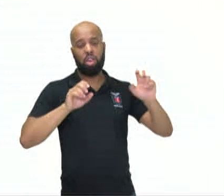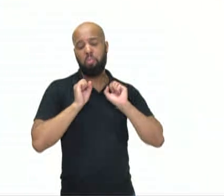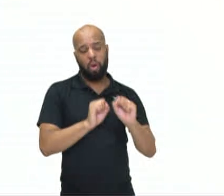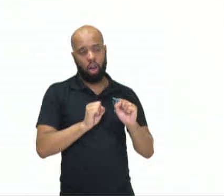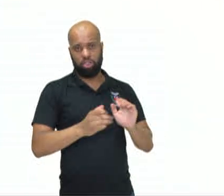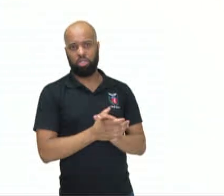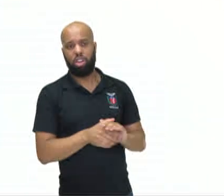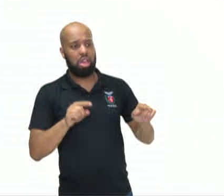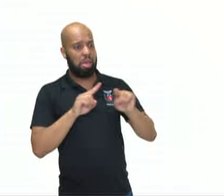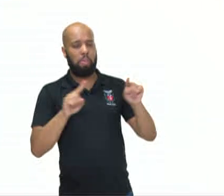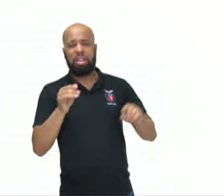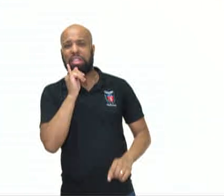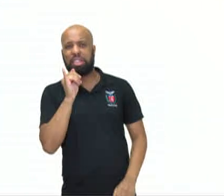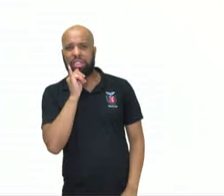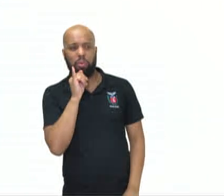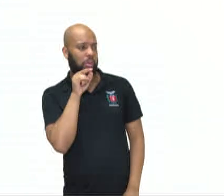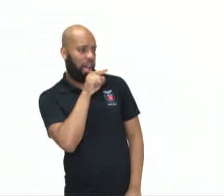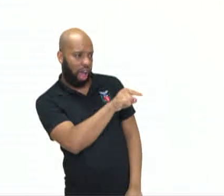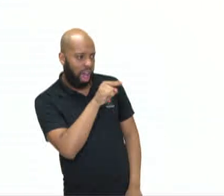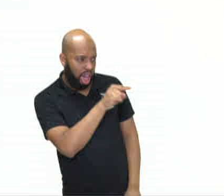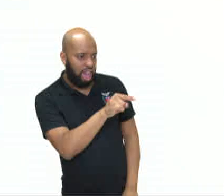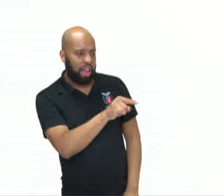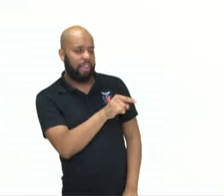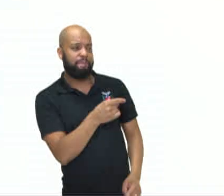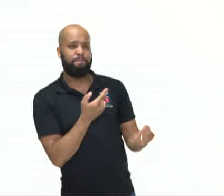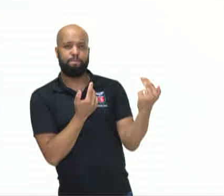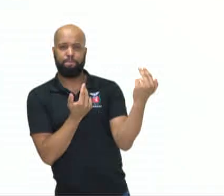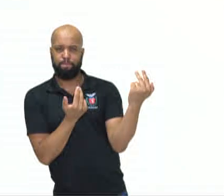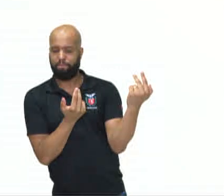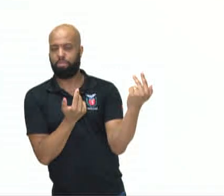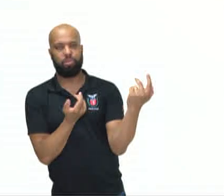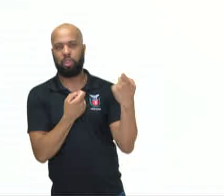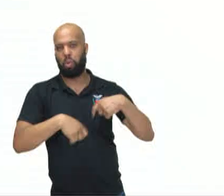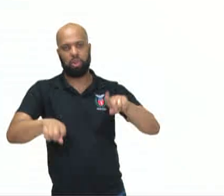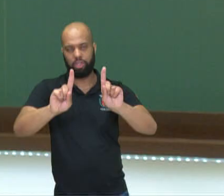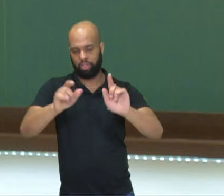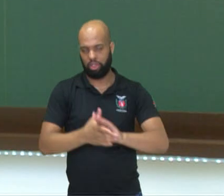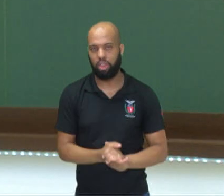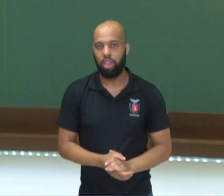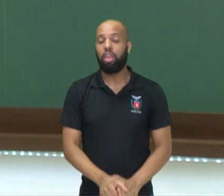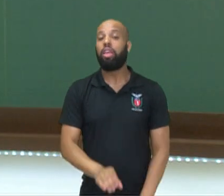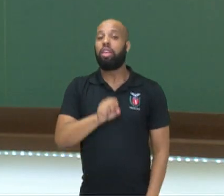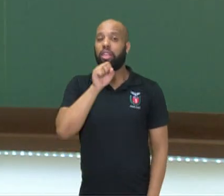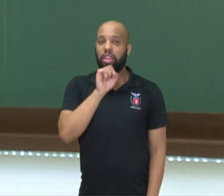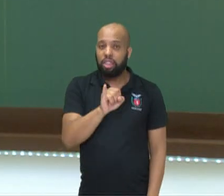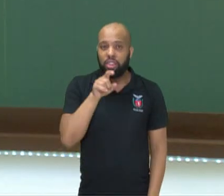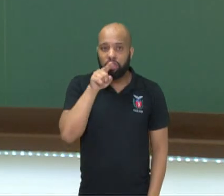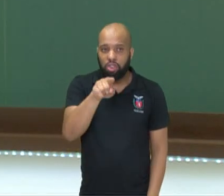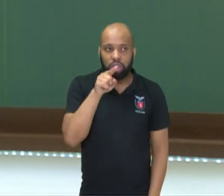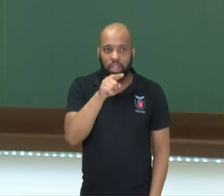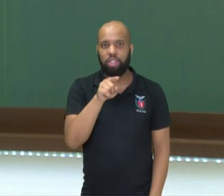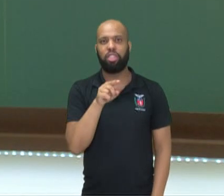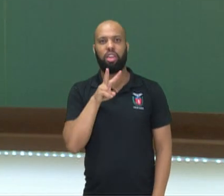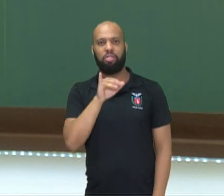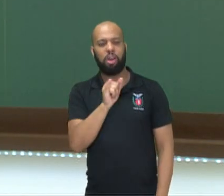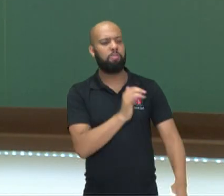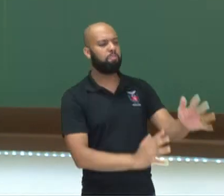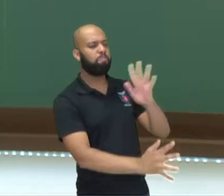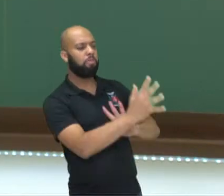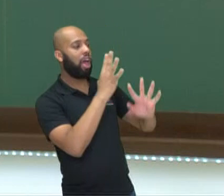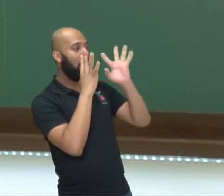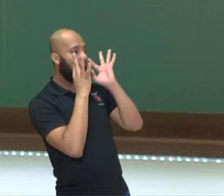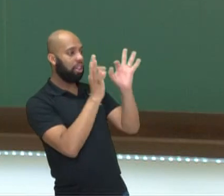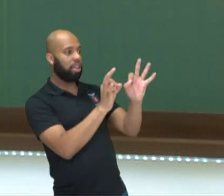é, sem querer que essa pessoa seja do jeito que você quer. Então, quando a gente se dispõe a escutar o outro,